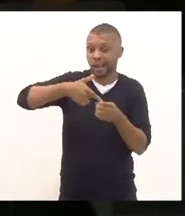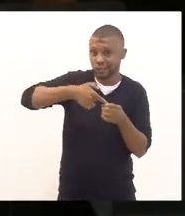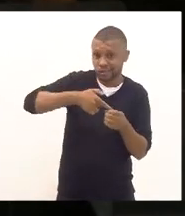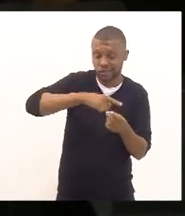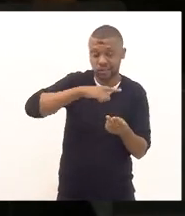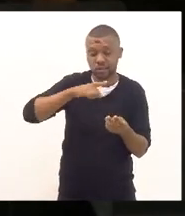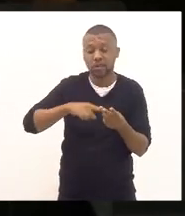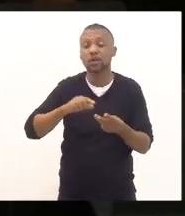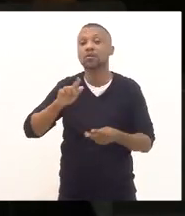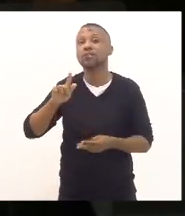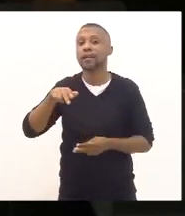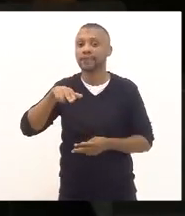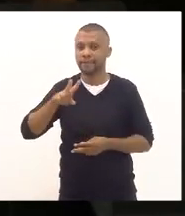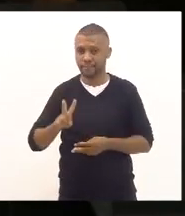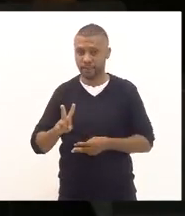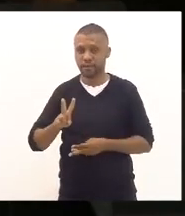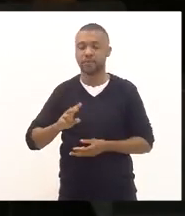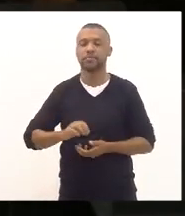e o GNV